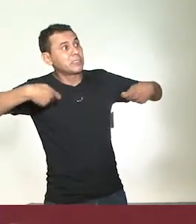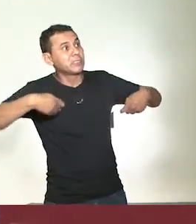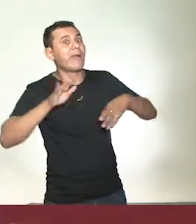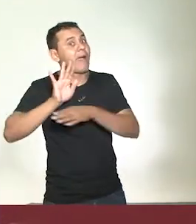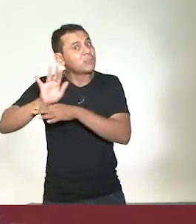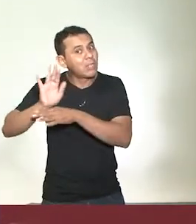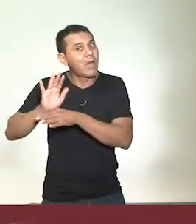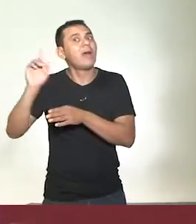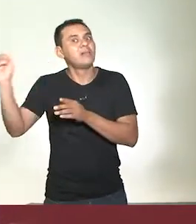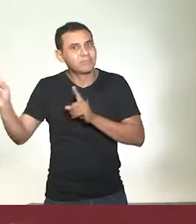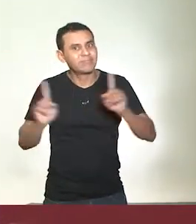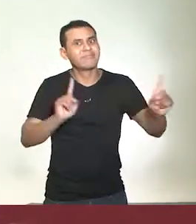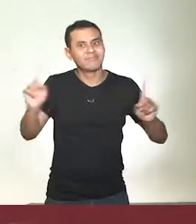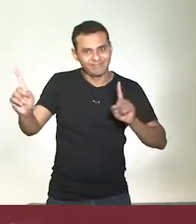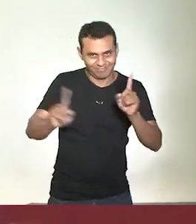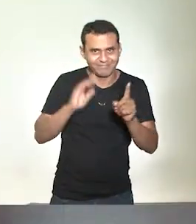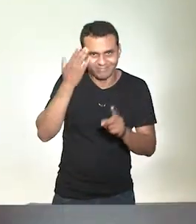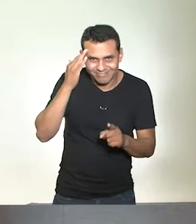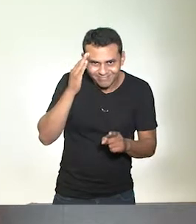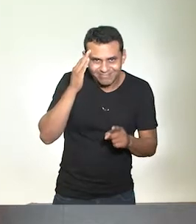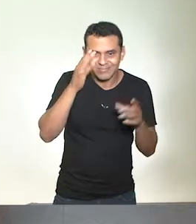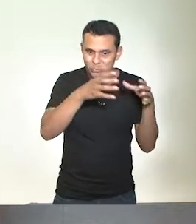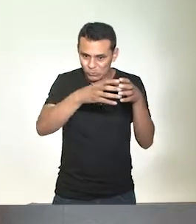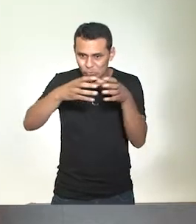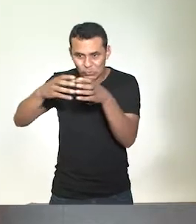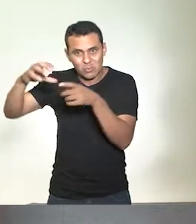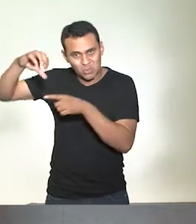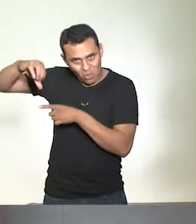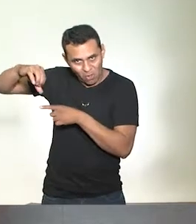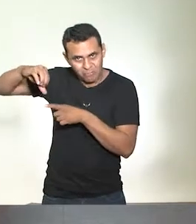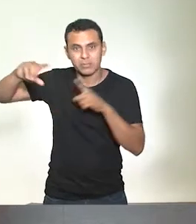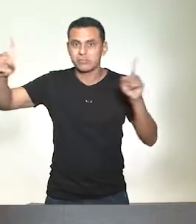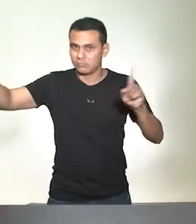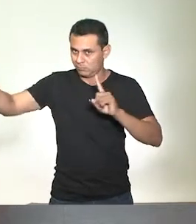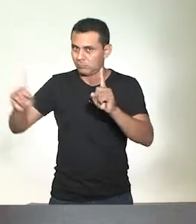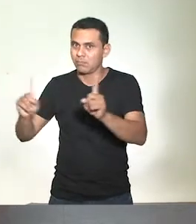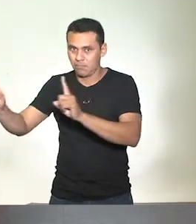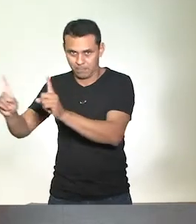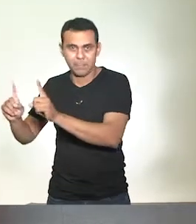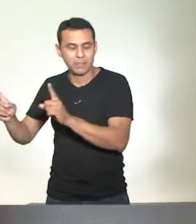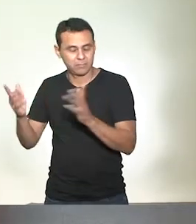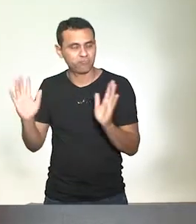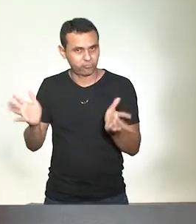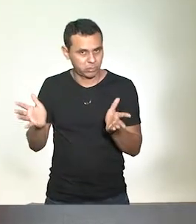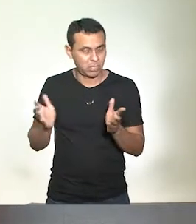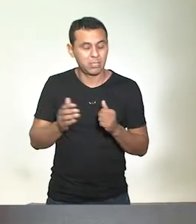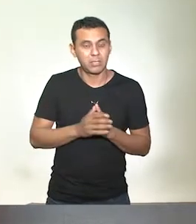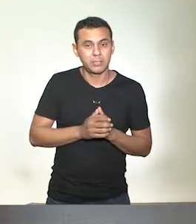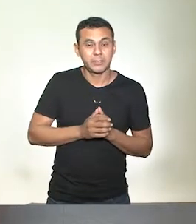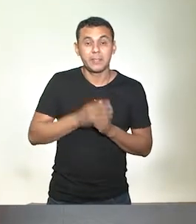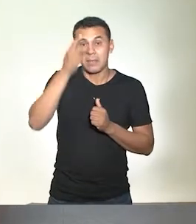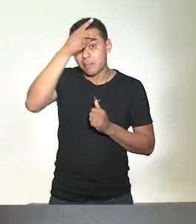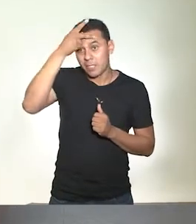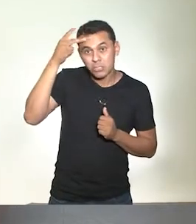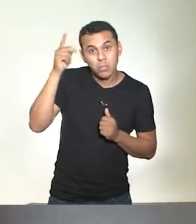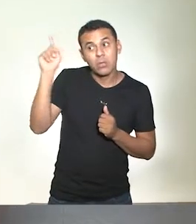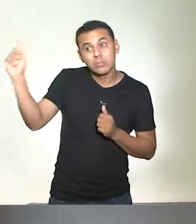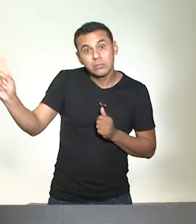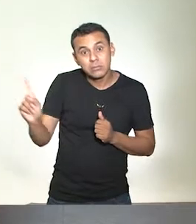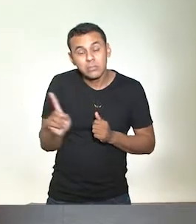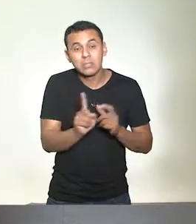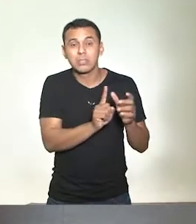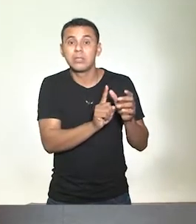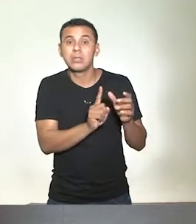específicas em temáticas e nessas novas temáticas que a gente é comentou inicialmente Então